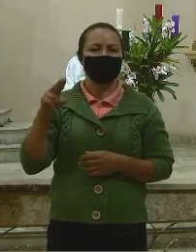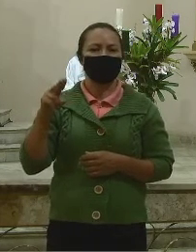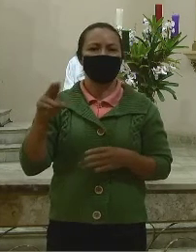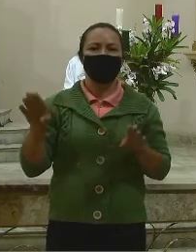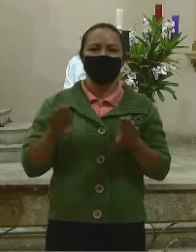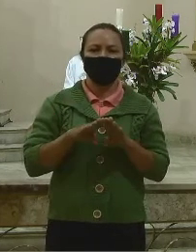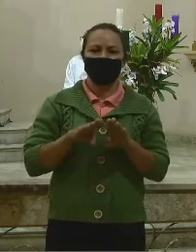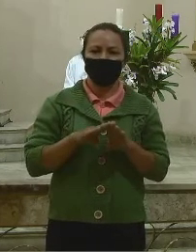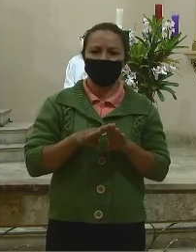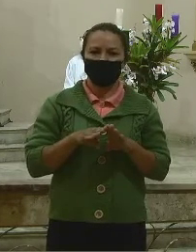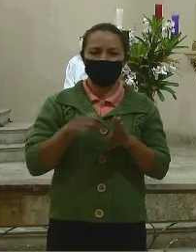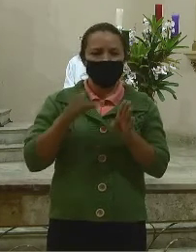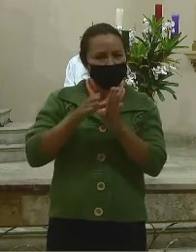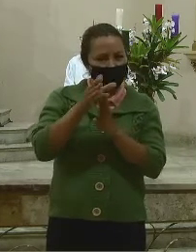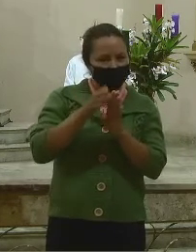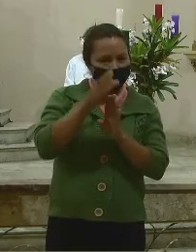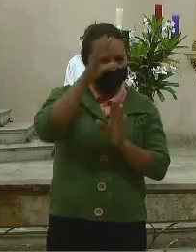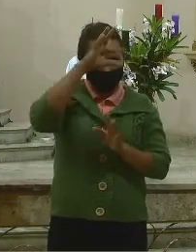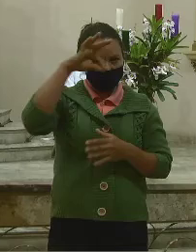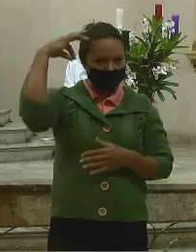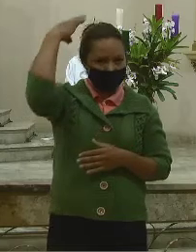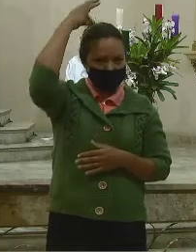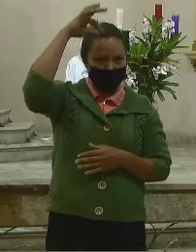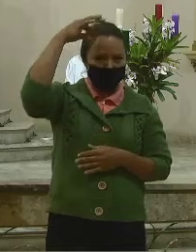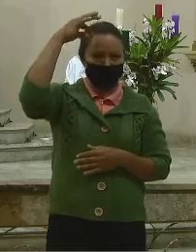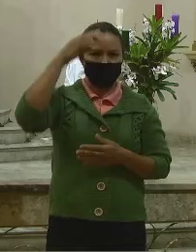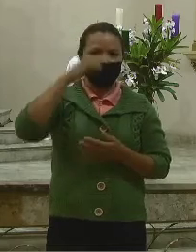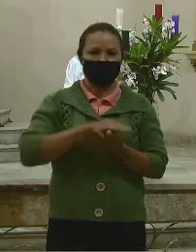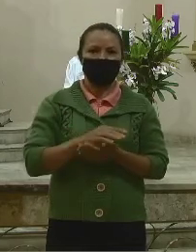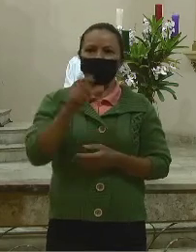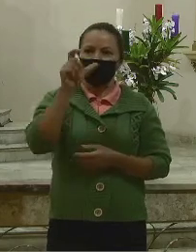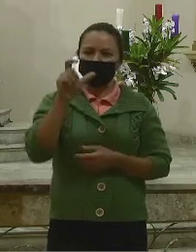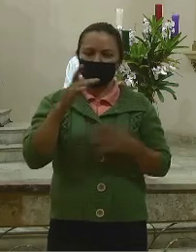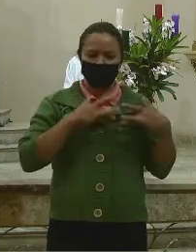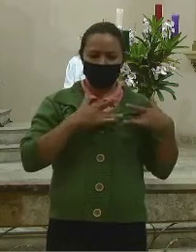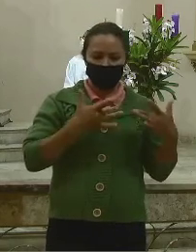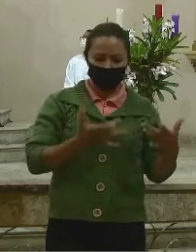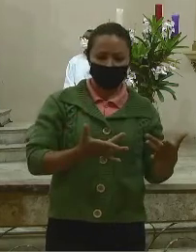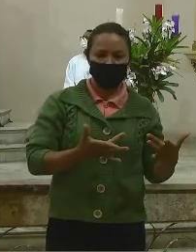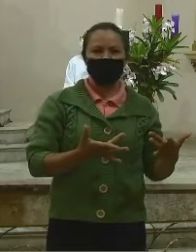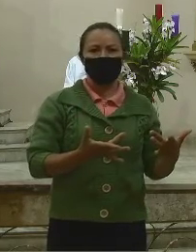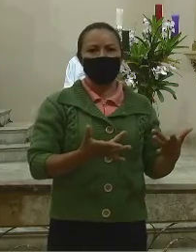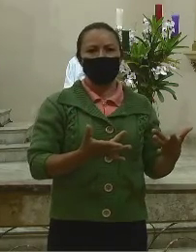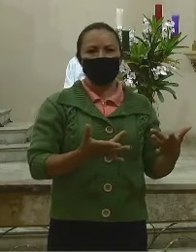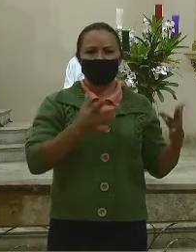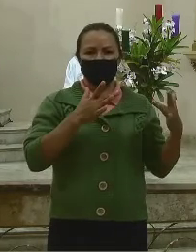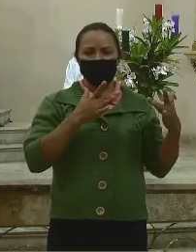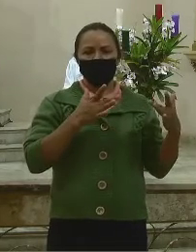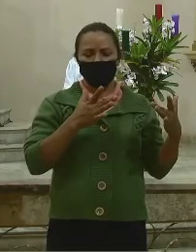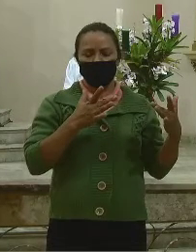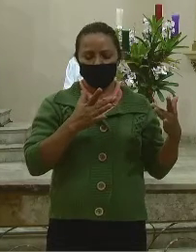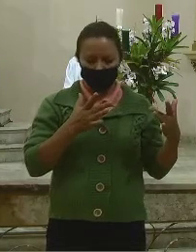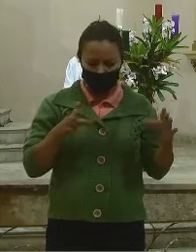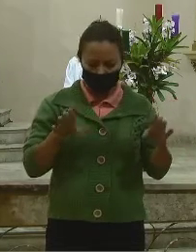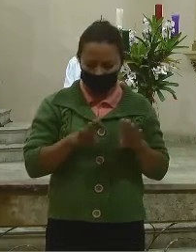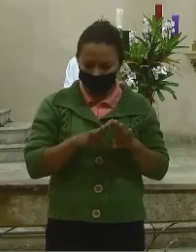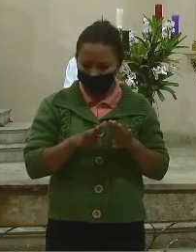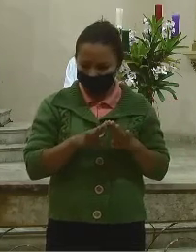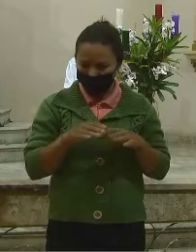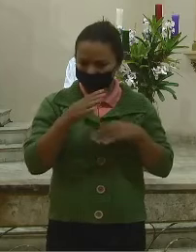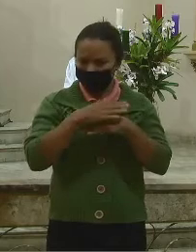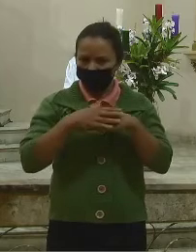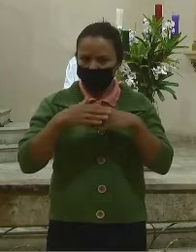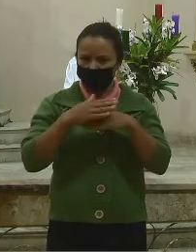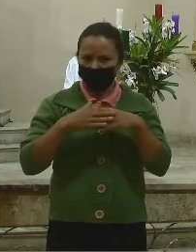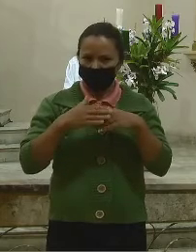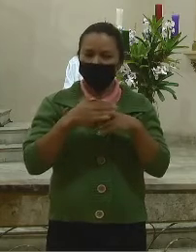o conselheiro espiritual. Homem da misericórdia, da compaixão, da ternura e da